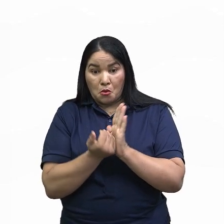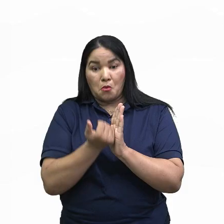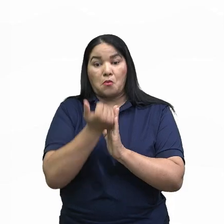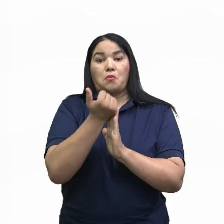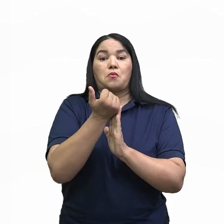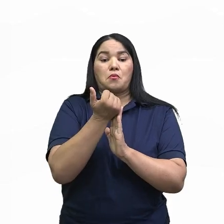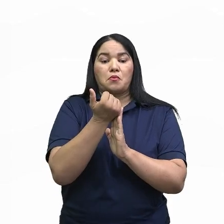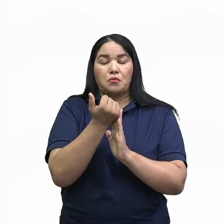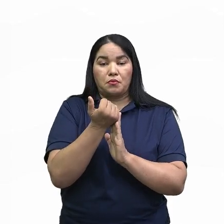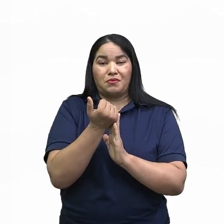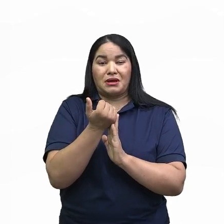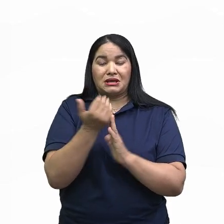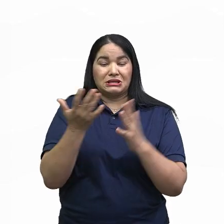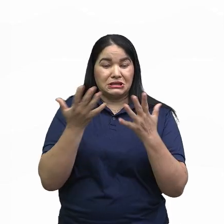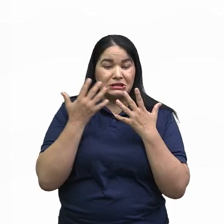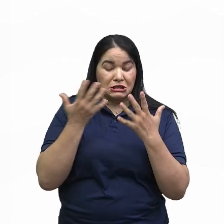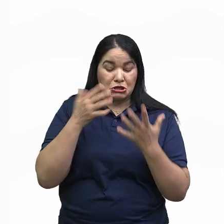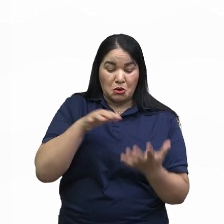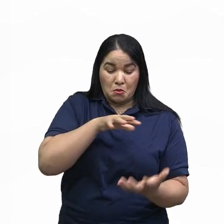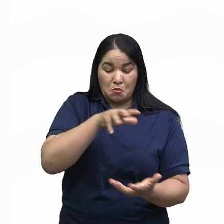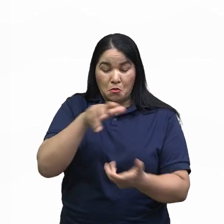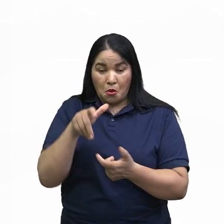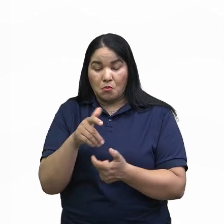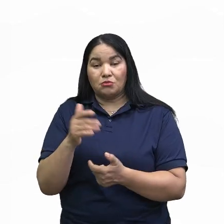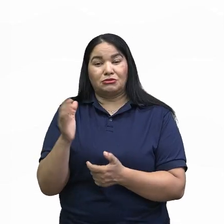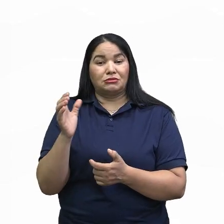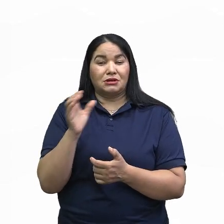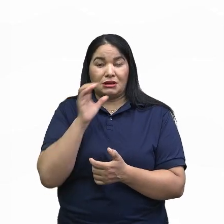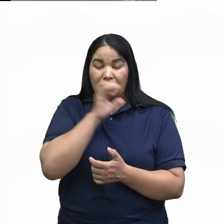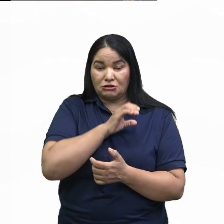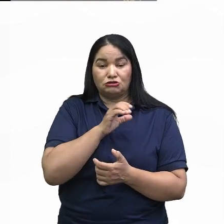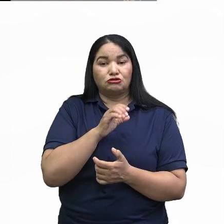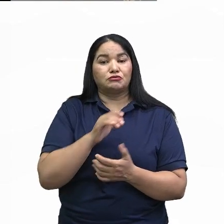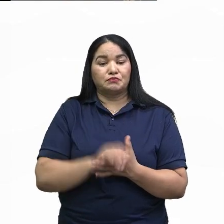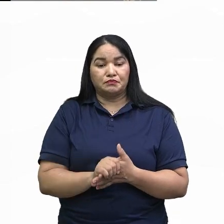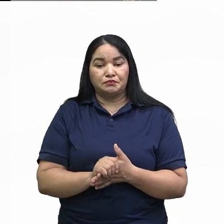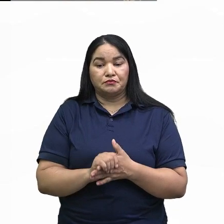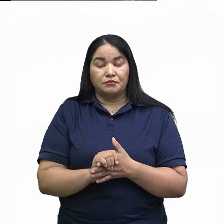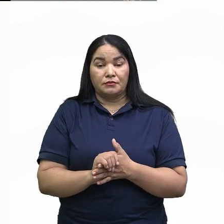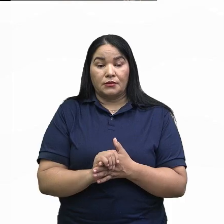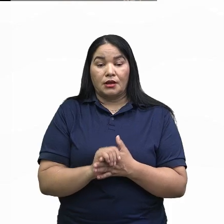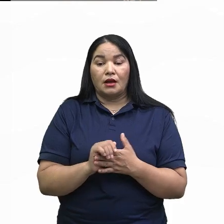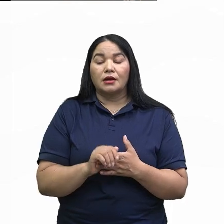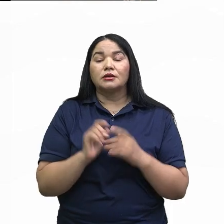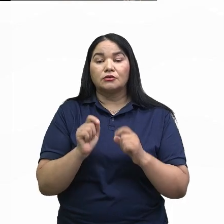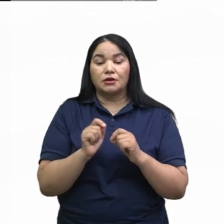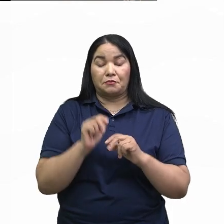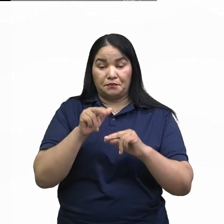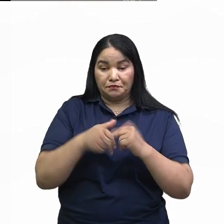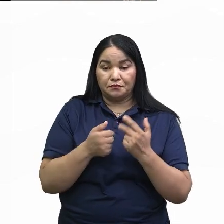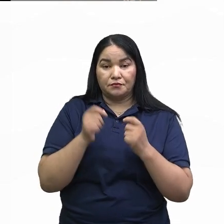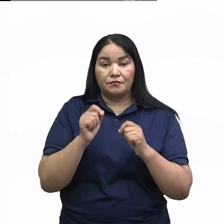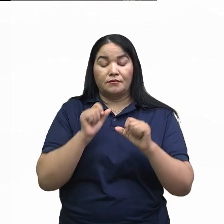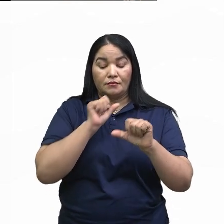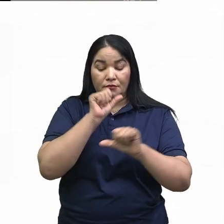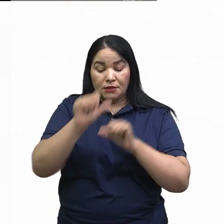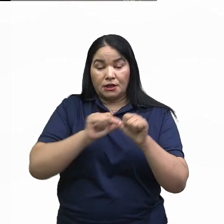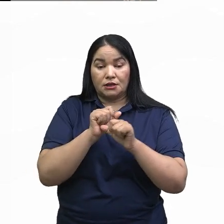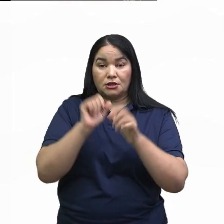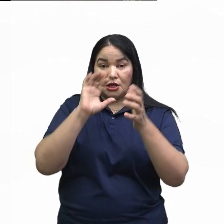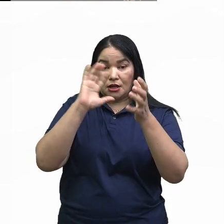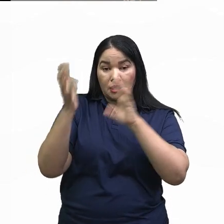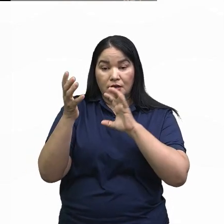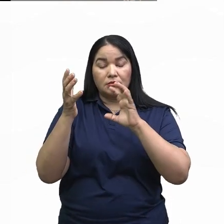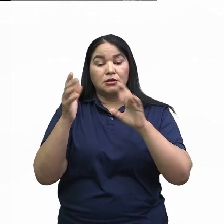ocasionando o aquecimento global. Né? Então, a gente vai observar as causas do aquecimento global, né, que são as mudanças climáticas